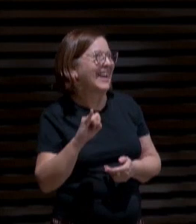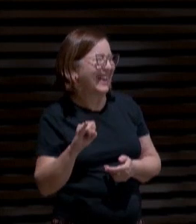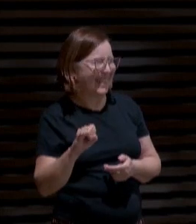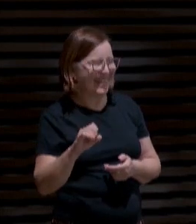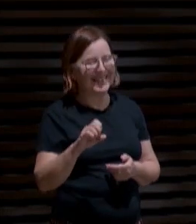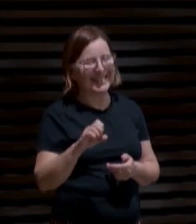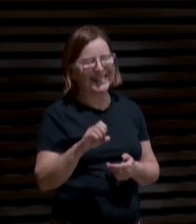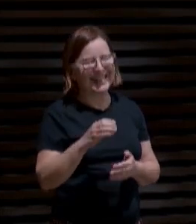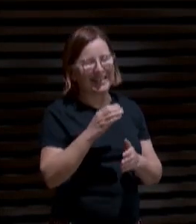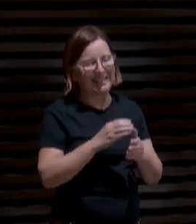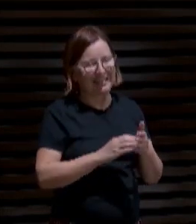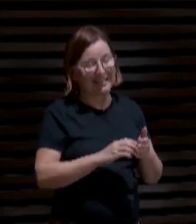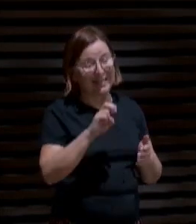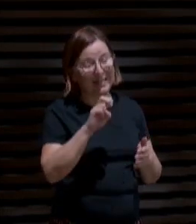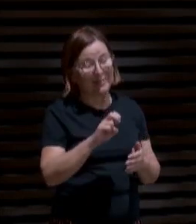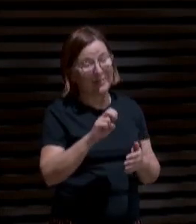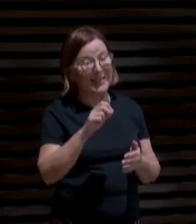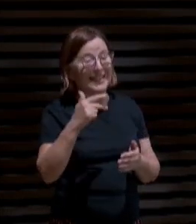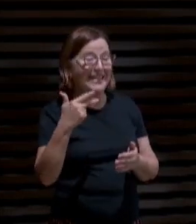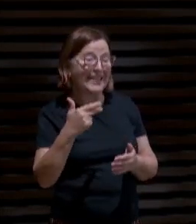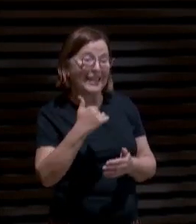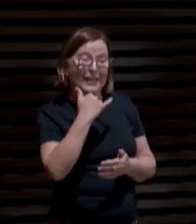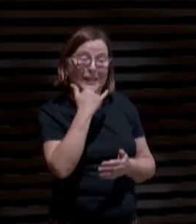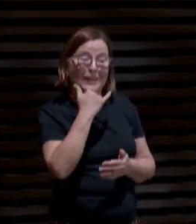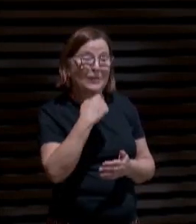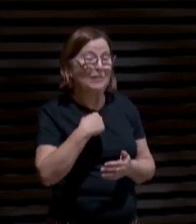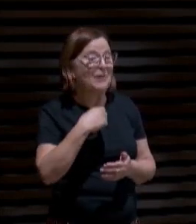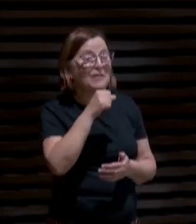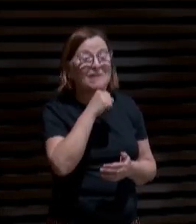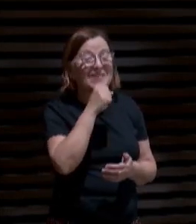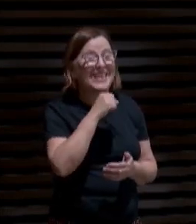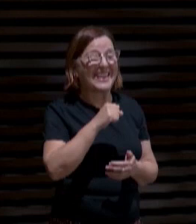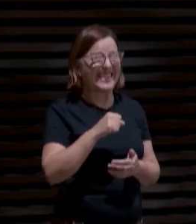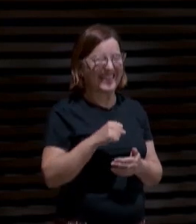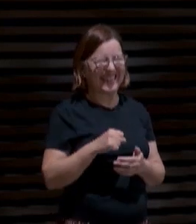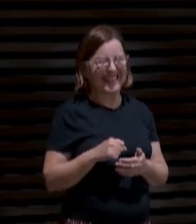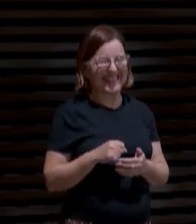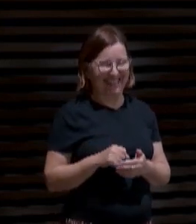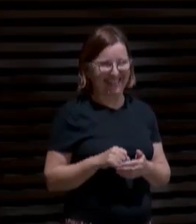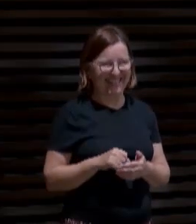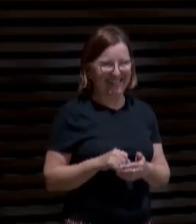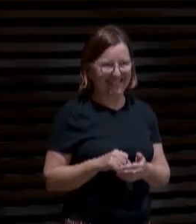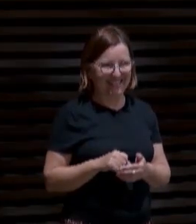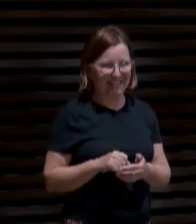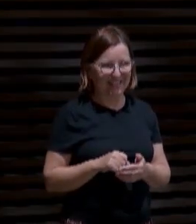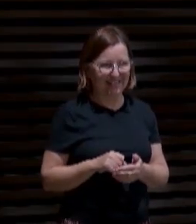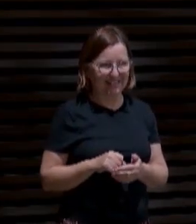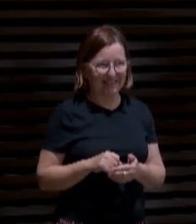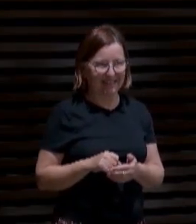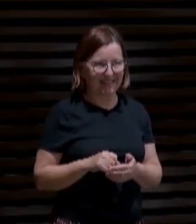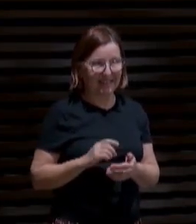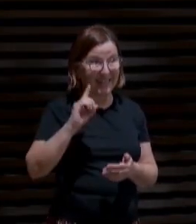12. Perdão, irmãos meus, é cabeça de velho. Ele verá o fruto do